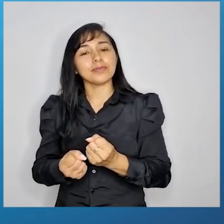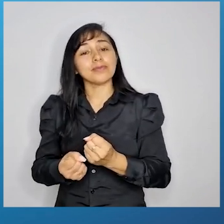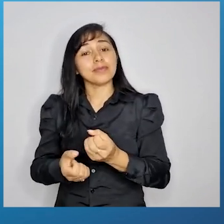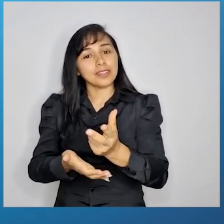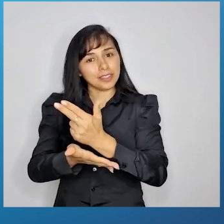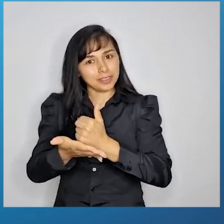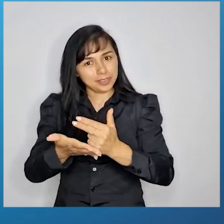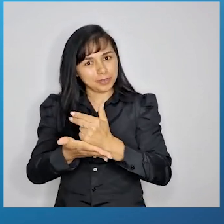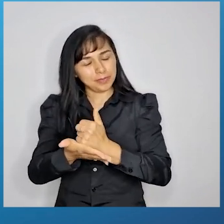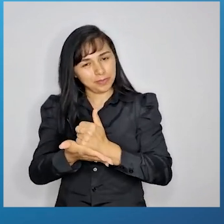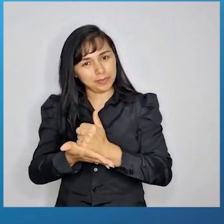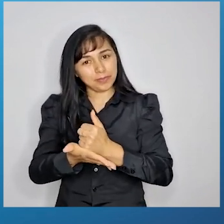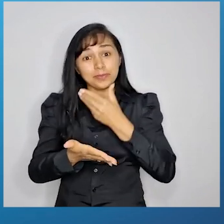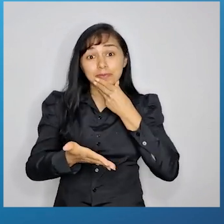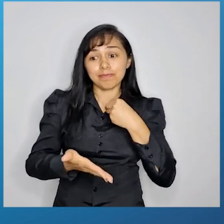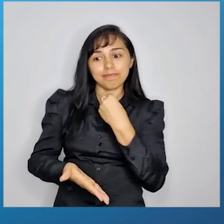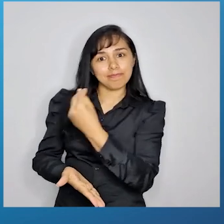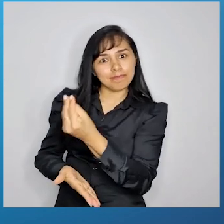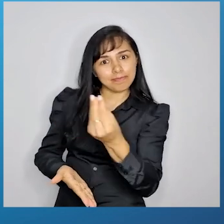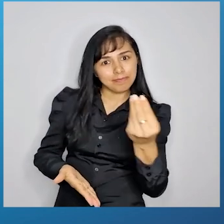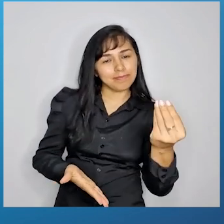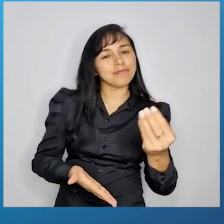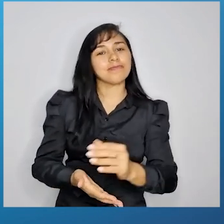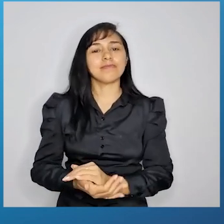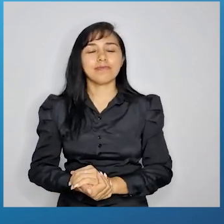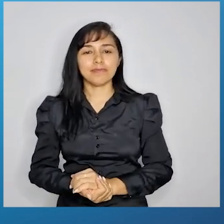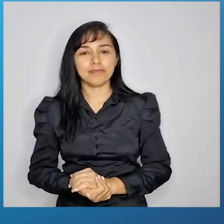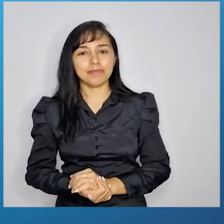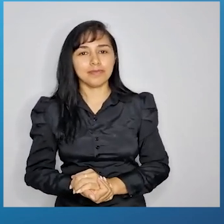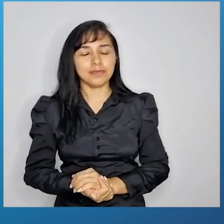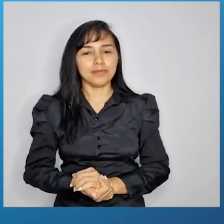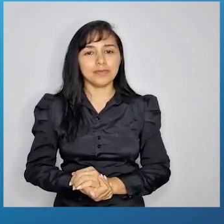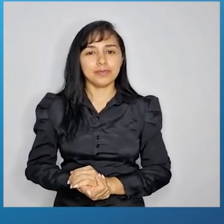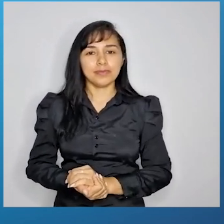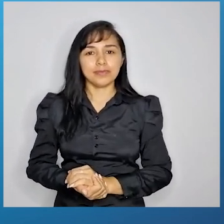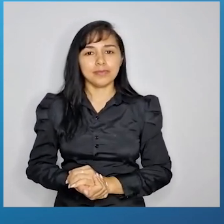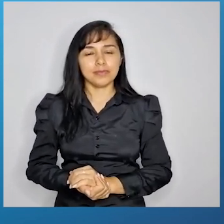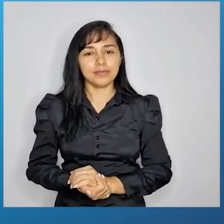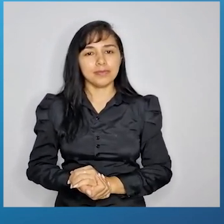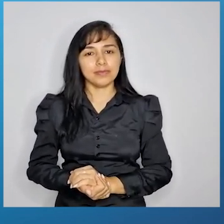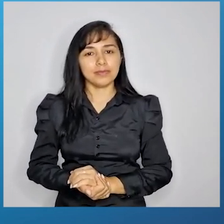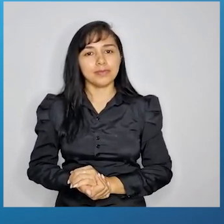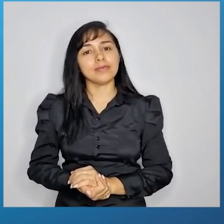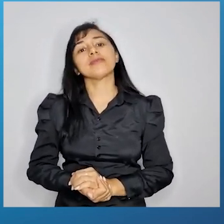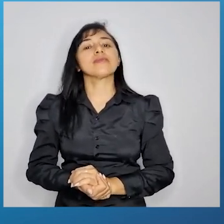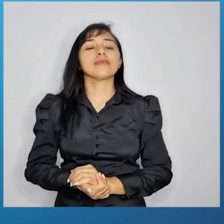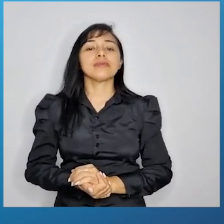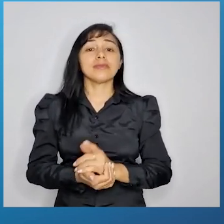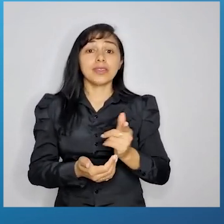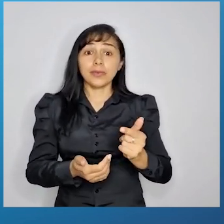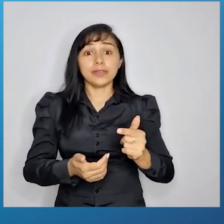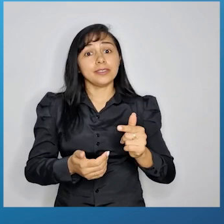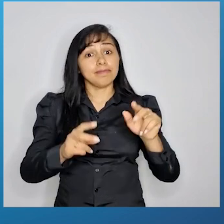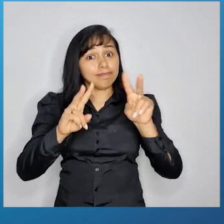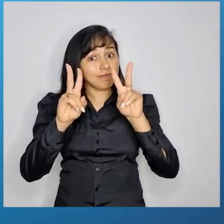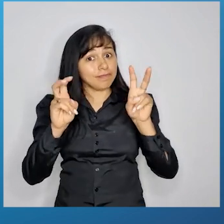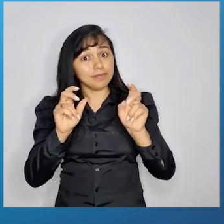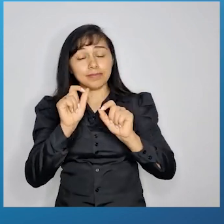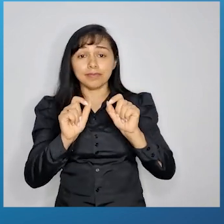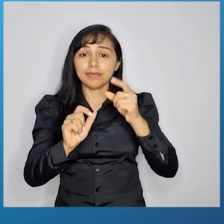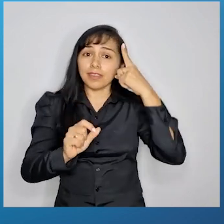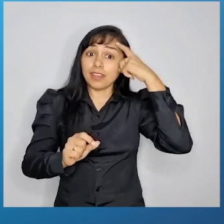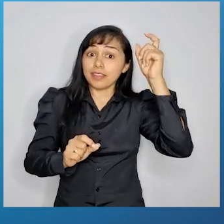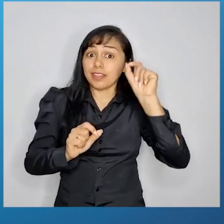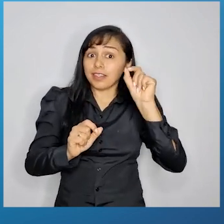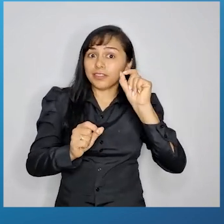recebeu as figurinhas do Silvio. Então, pessoal, essa situação está relacionada à ideia de